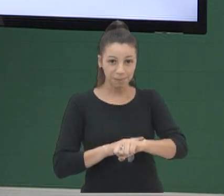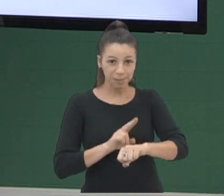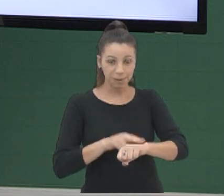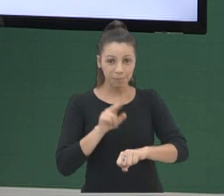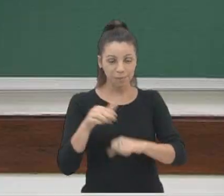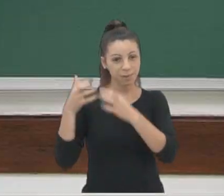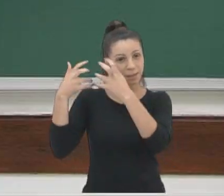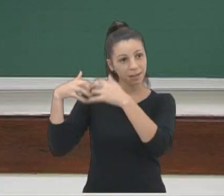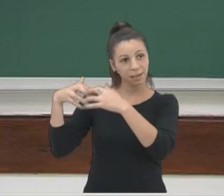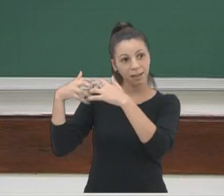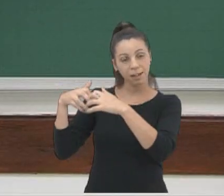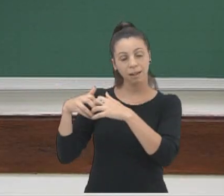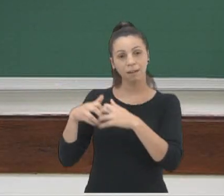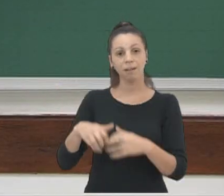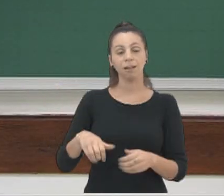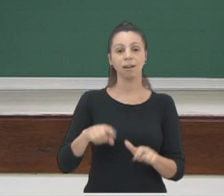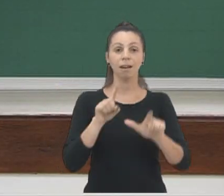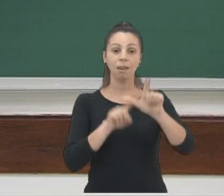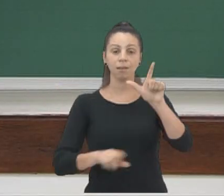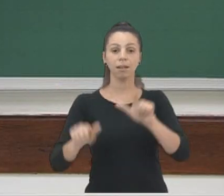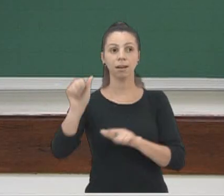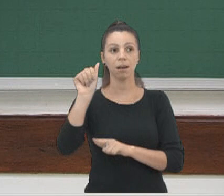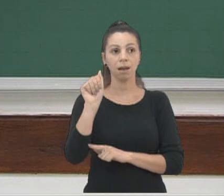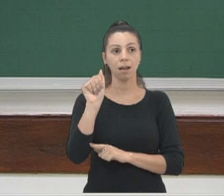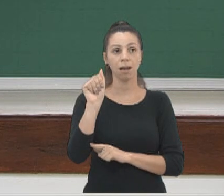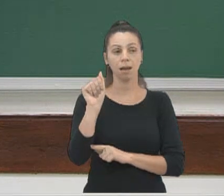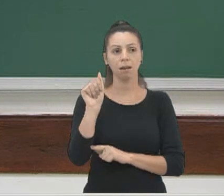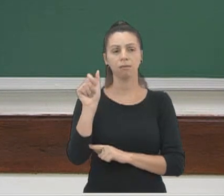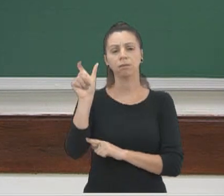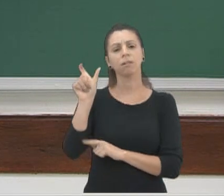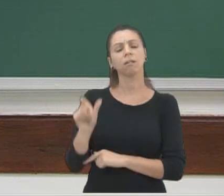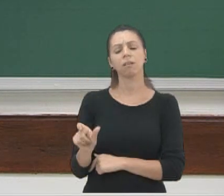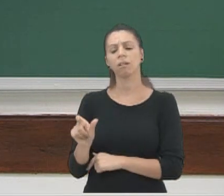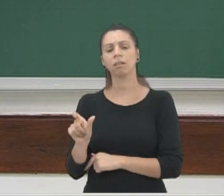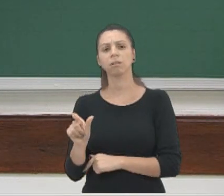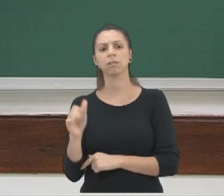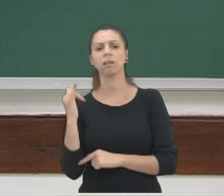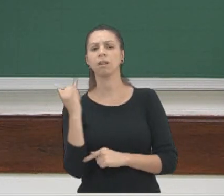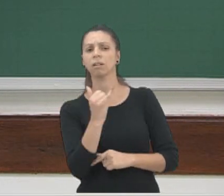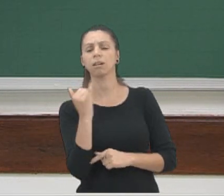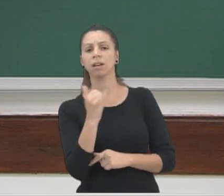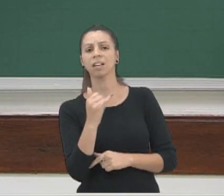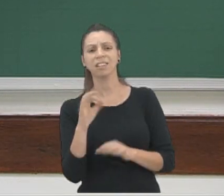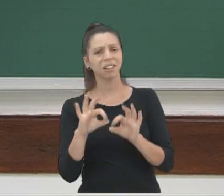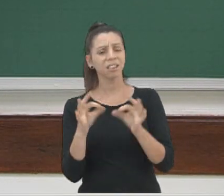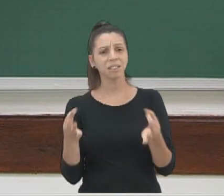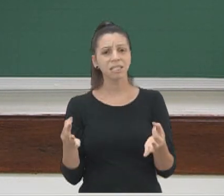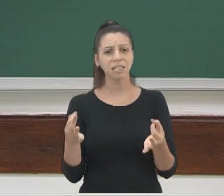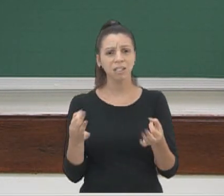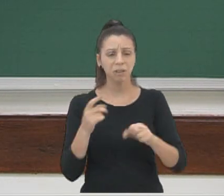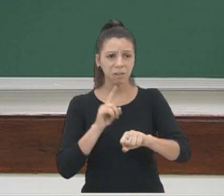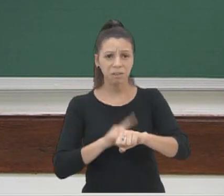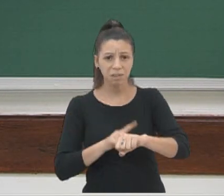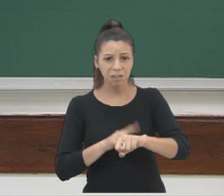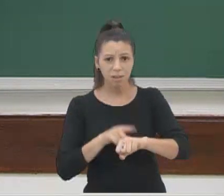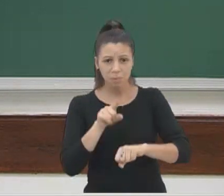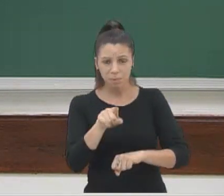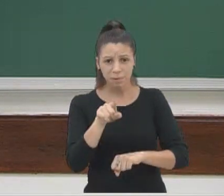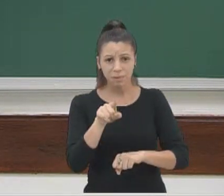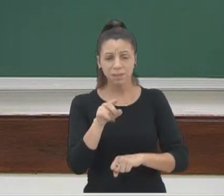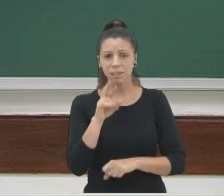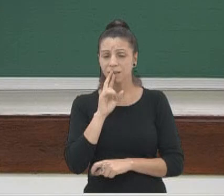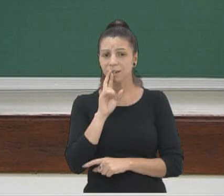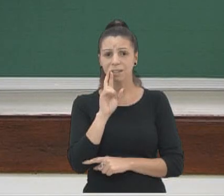refletir. Veja lá. Letra A personagem quem é que narra o conto? Tá bem simples esse, vou te dar só uns segundinhos só para